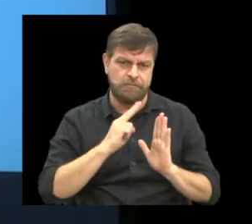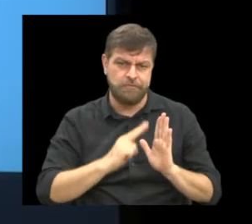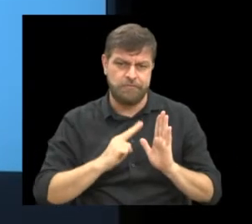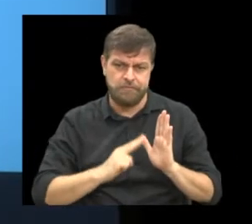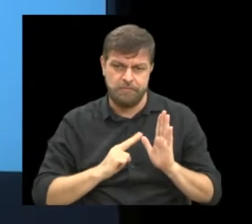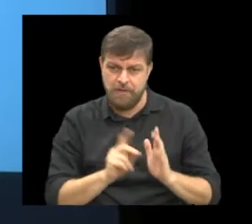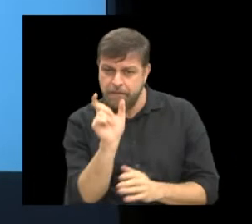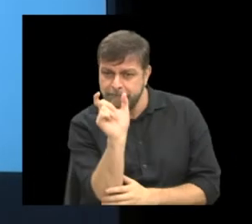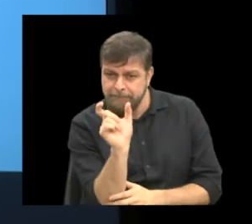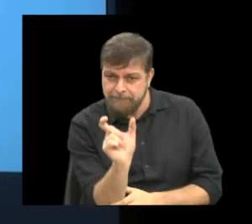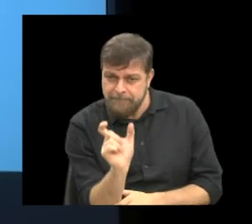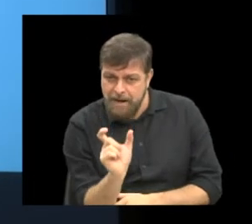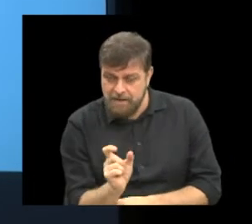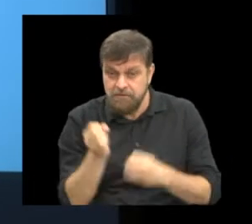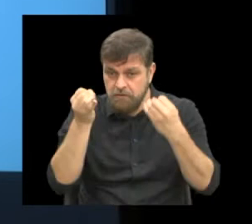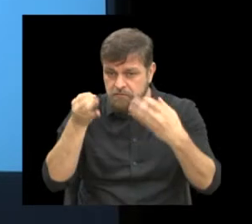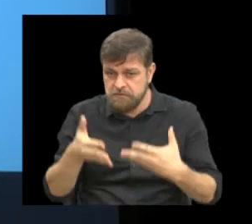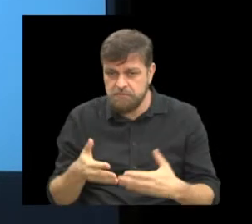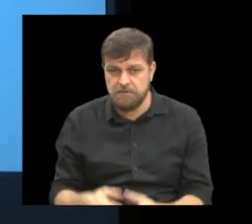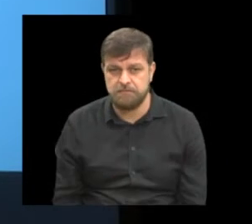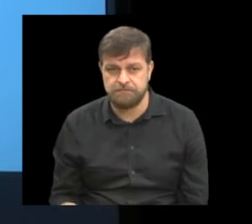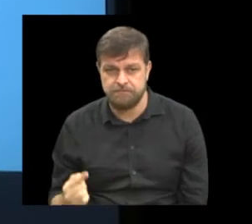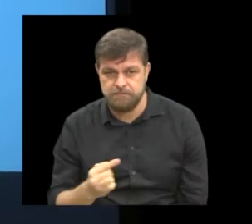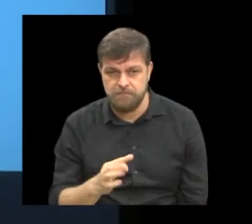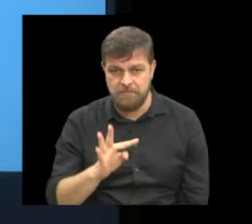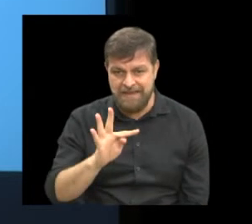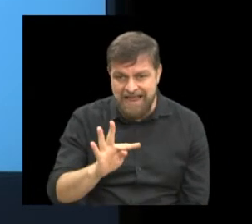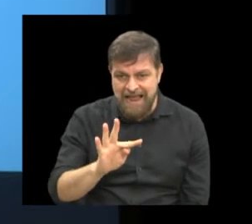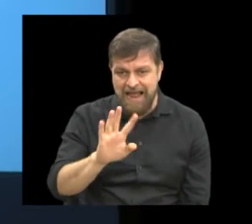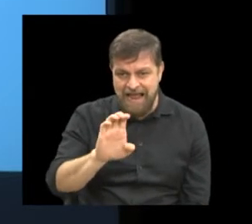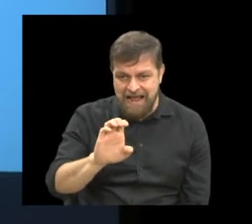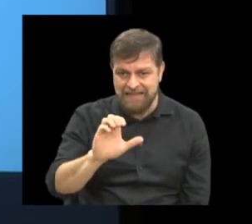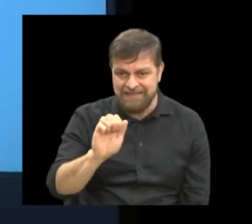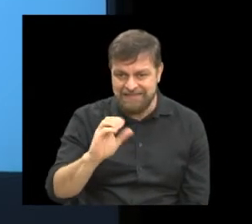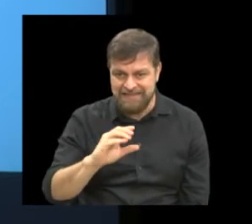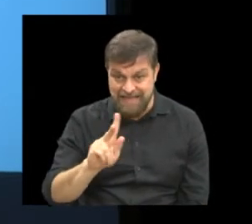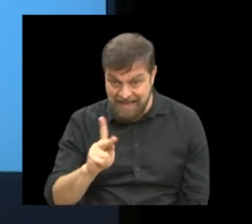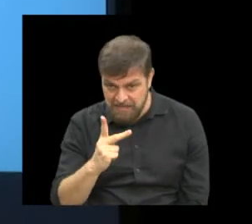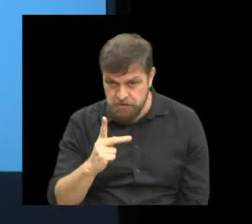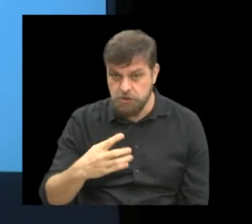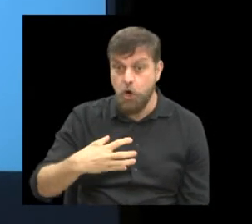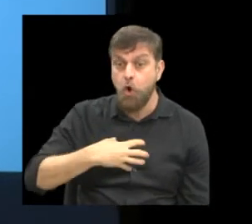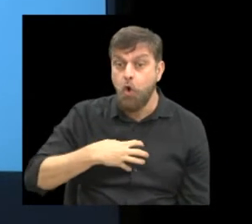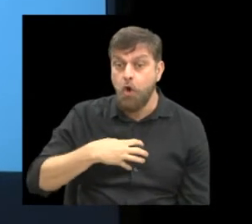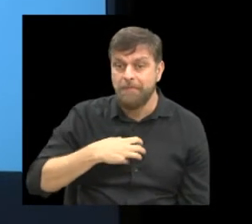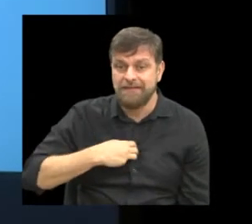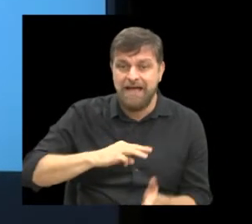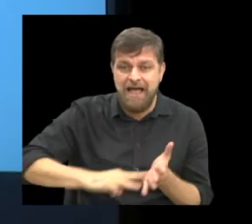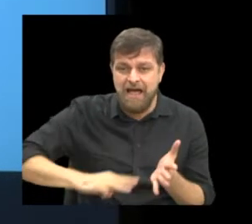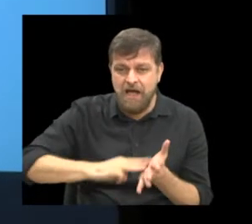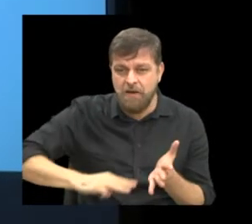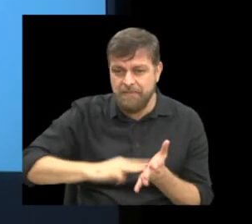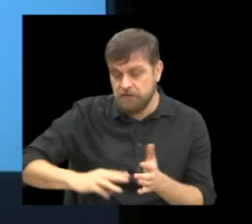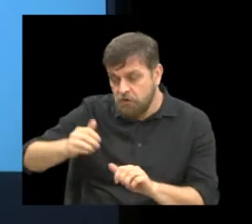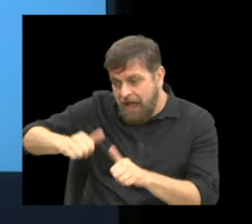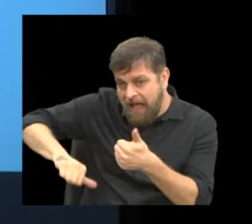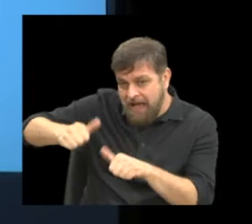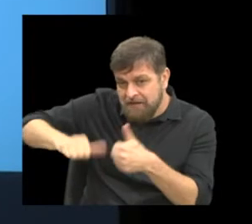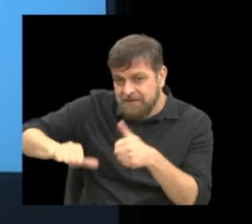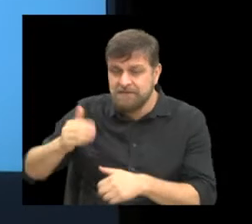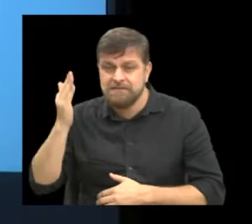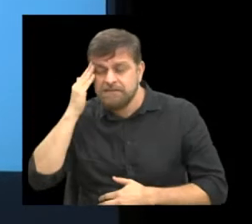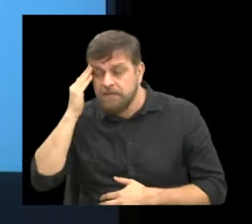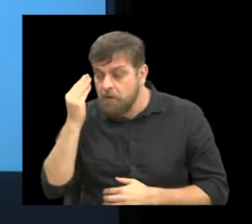Sunrise, e vou falar um pouquinho de cada. O TISH, o programa é comportamental. O método TISH utiliza uma avaliação para